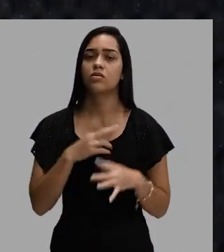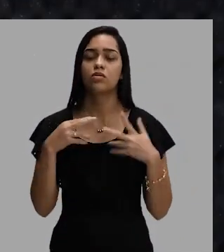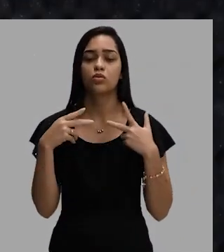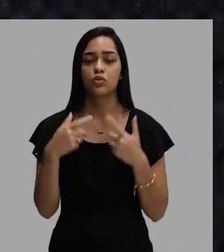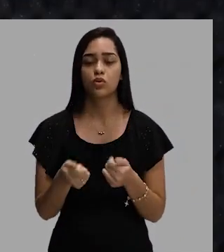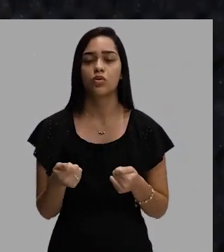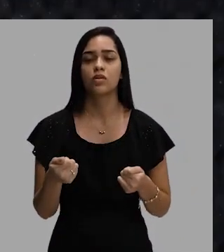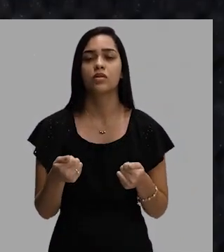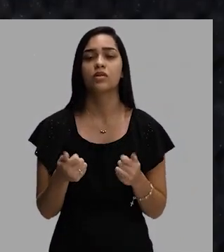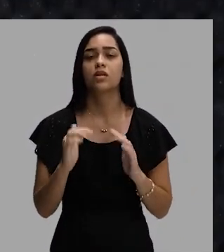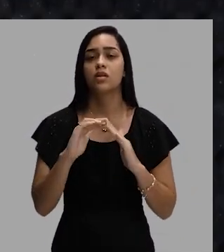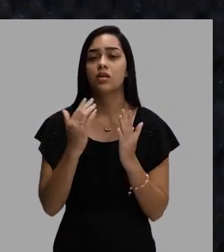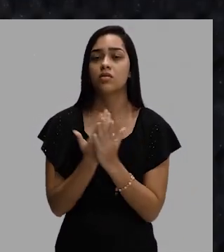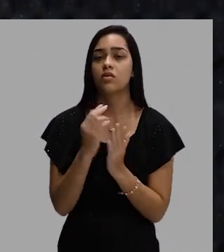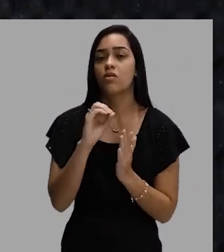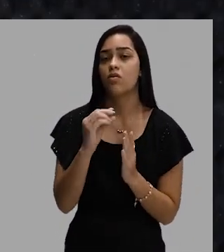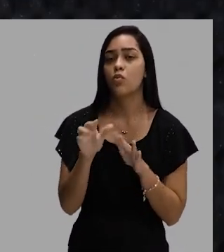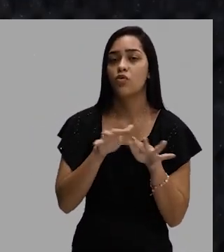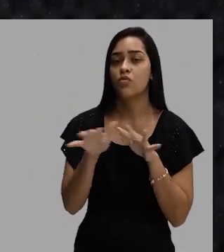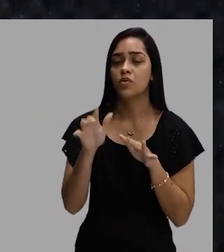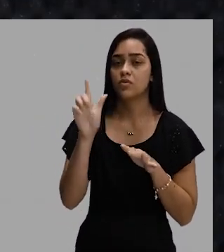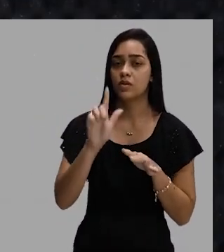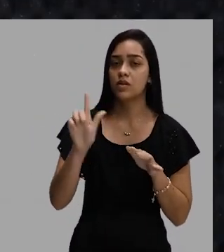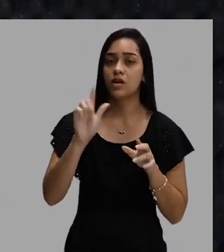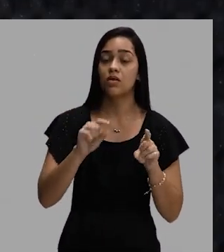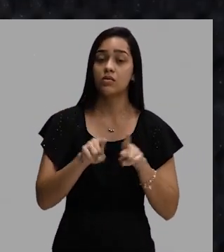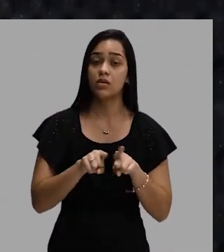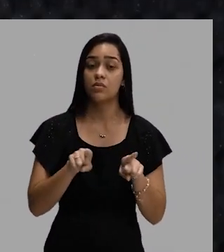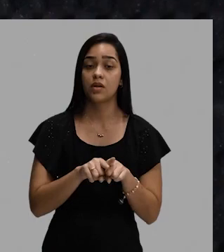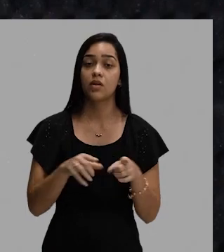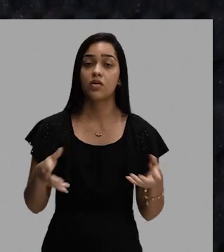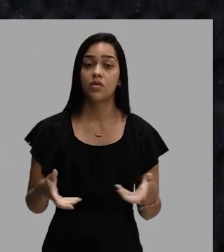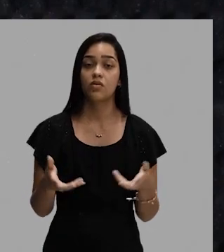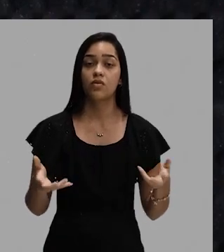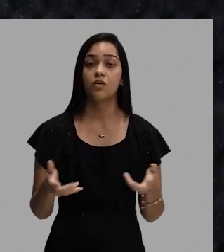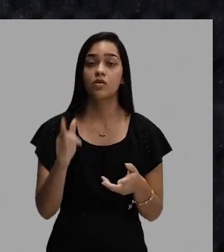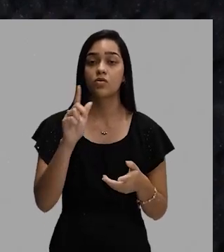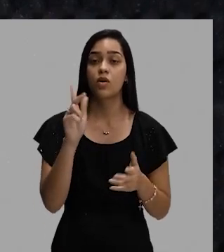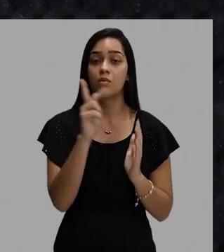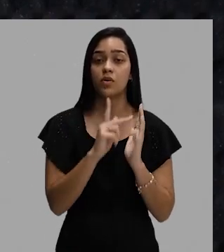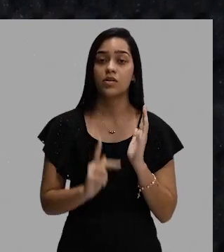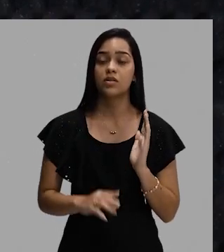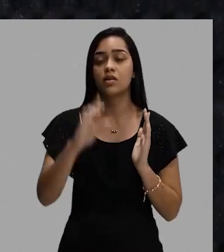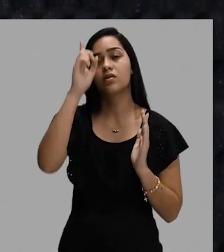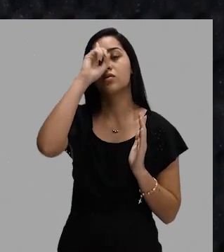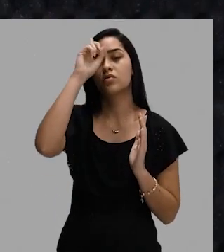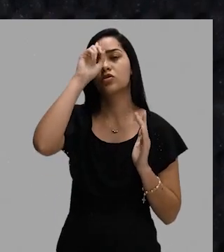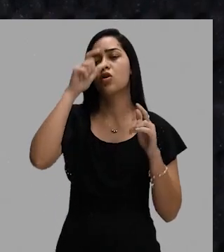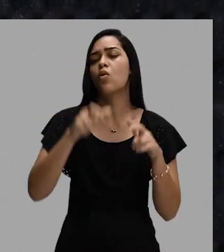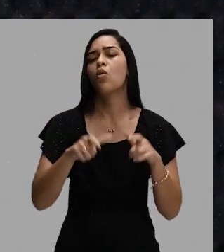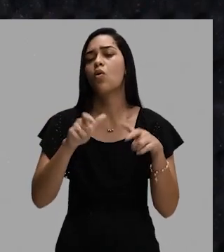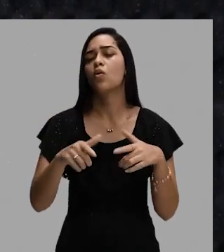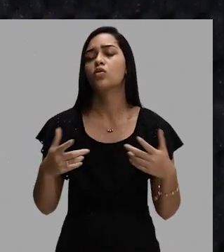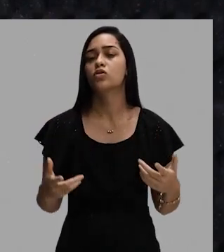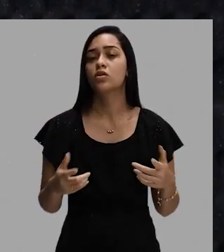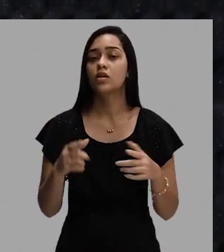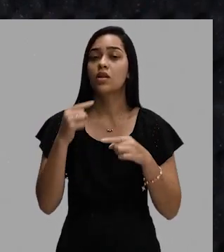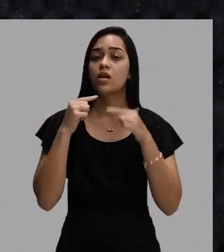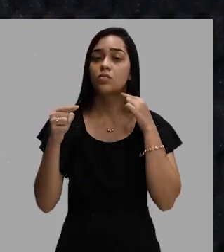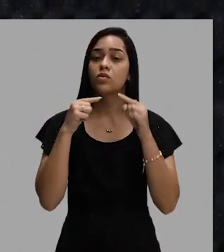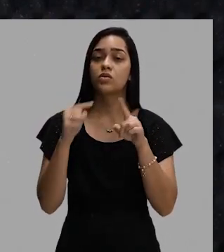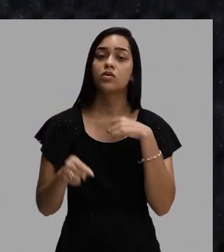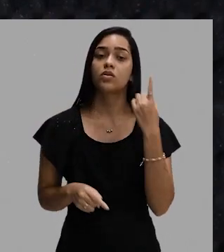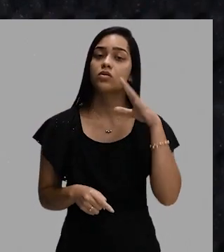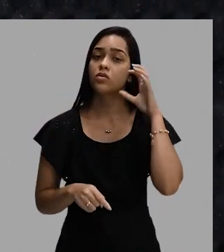as escolas ou movimentos literários. E convivemos com a poesia no dia a dia, onde? Nas músicas que nós